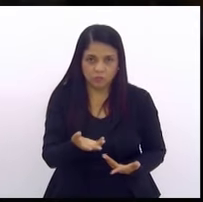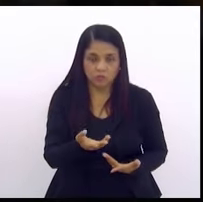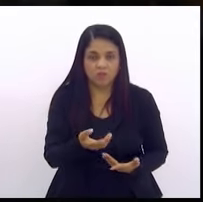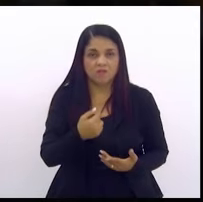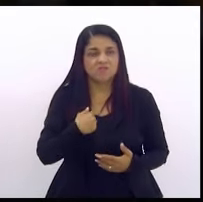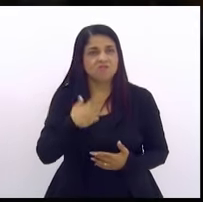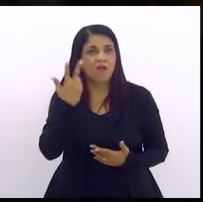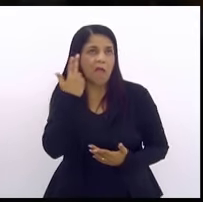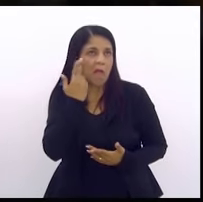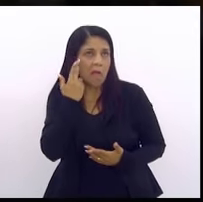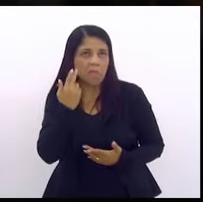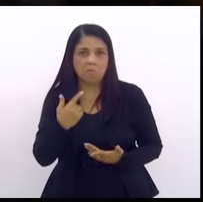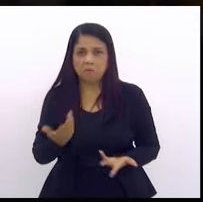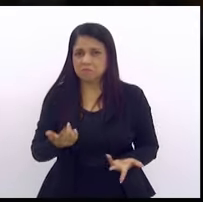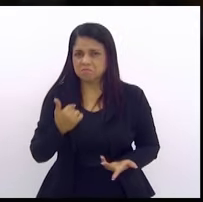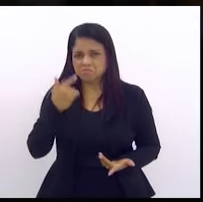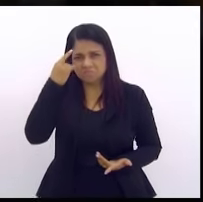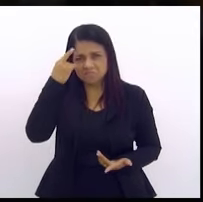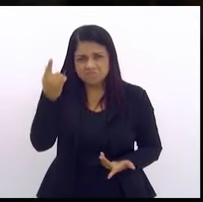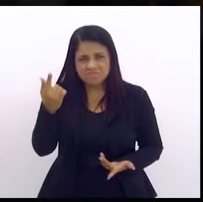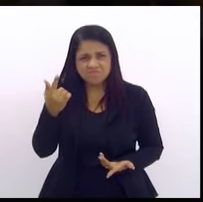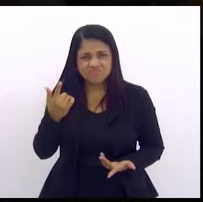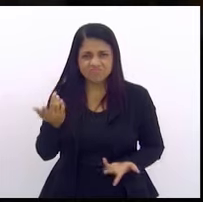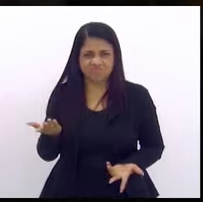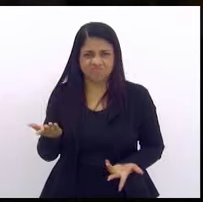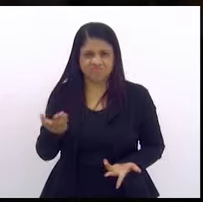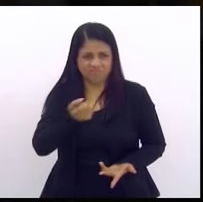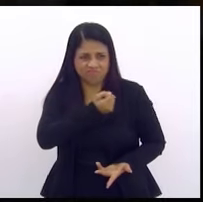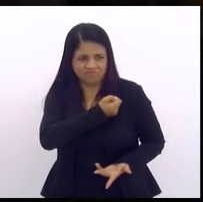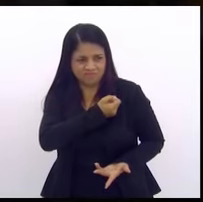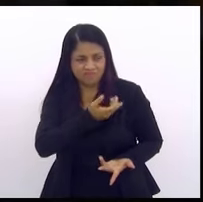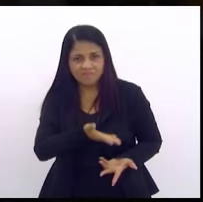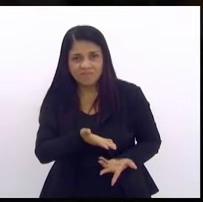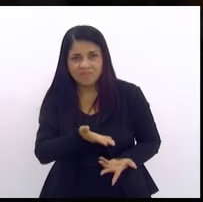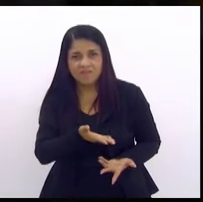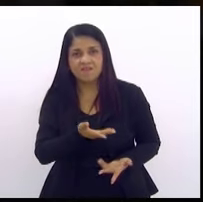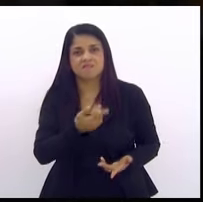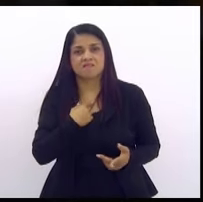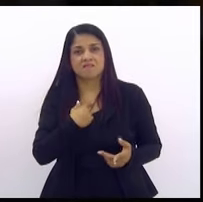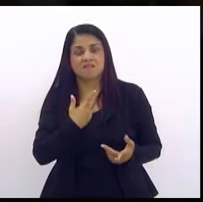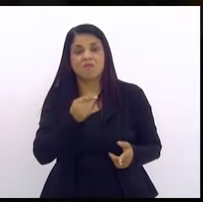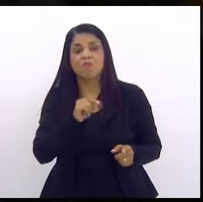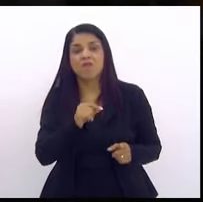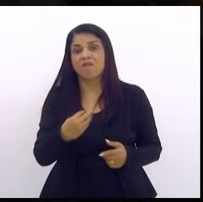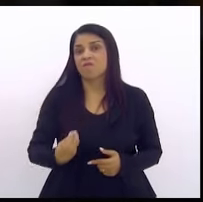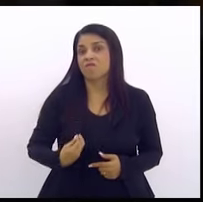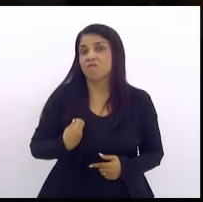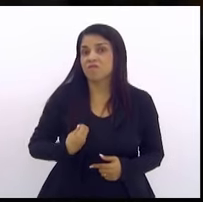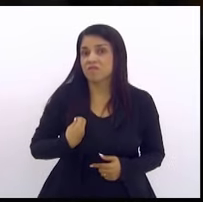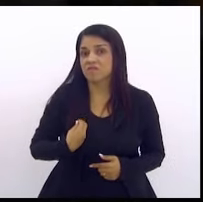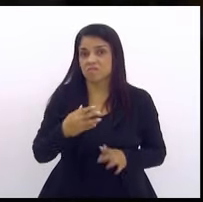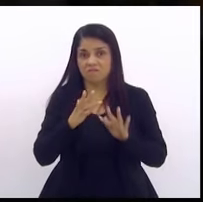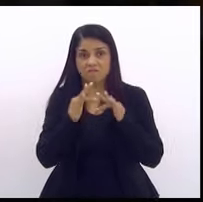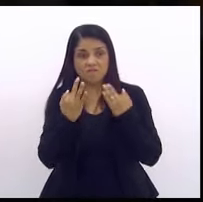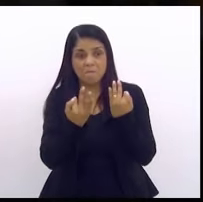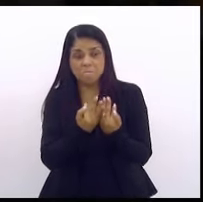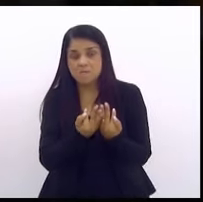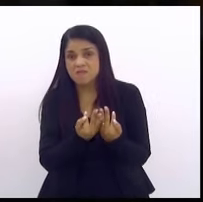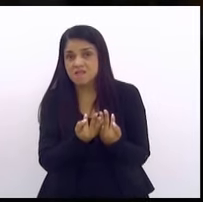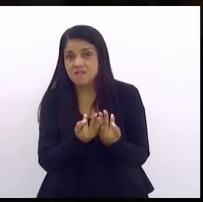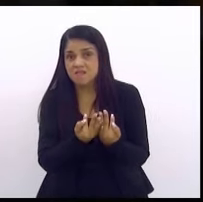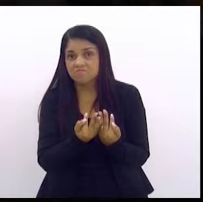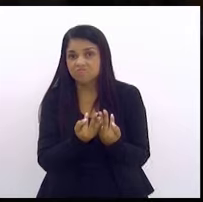achar natural a frieza desses números. Porque aqui se tratam de vidas, de famílias inteiras que